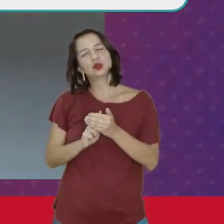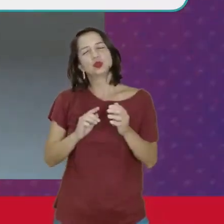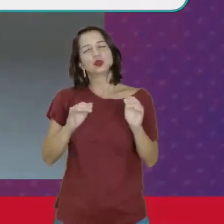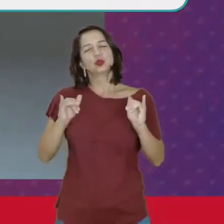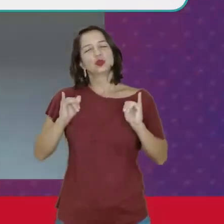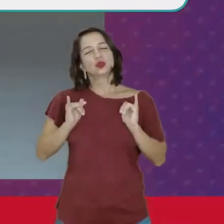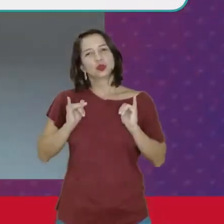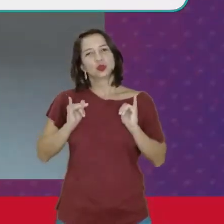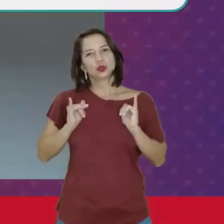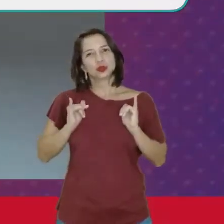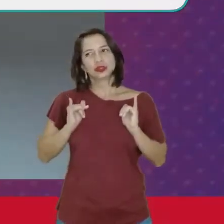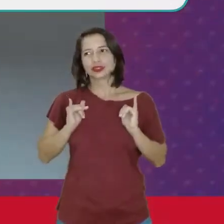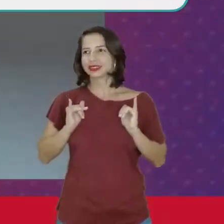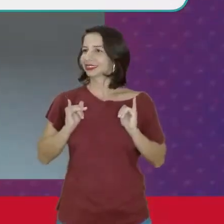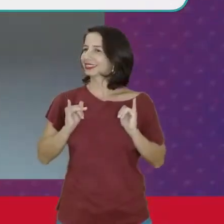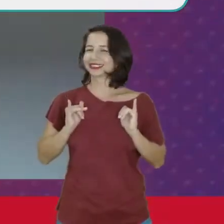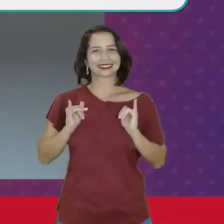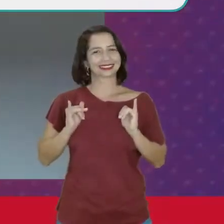Ledo engano.